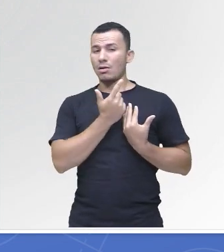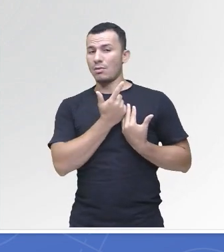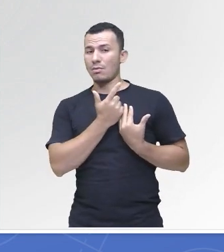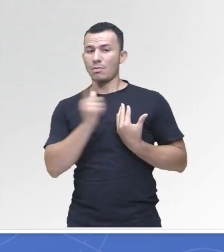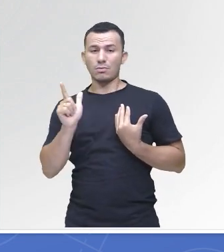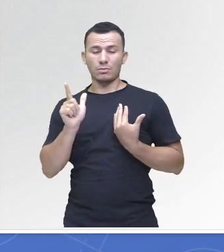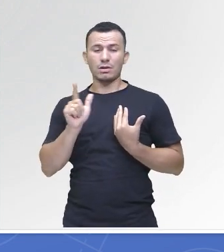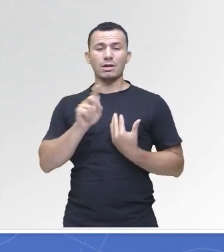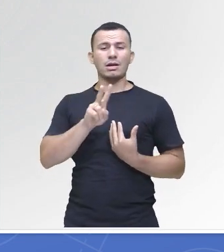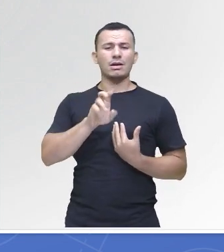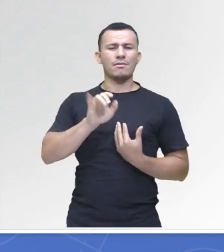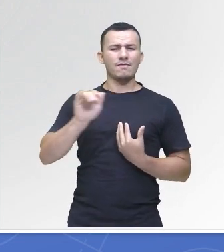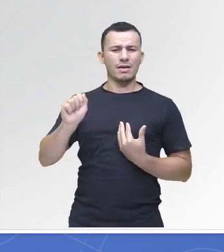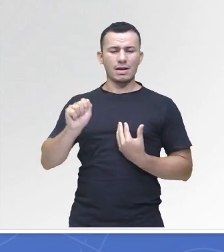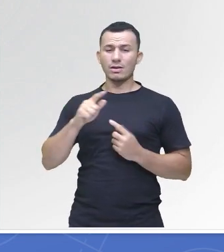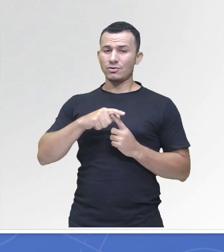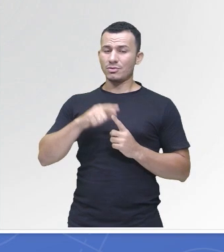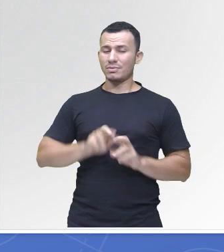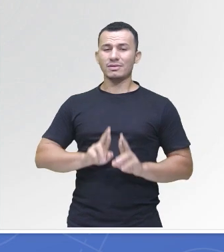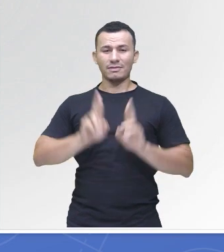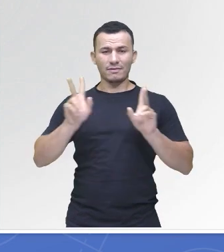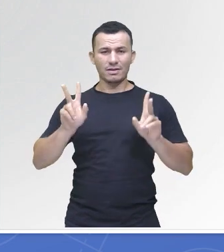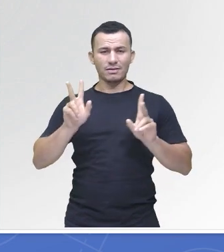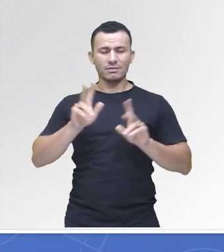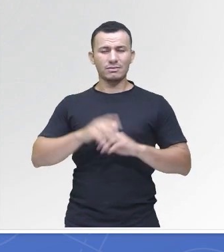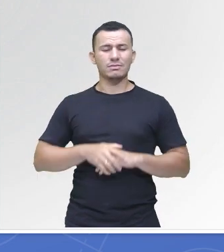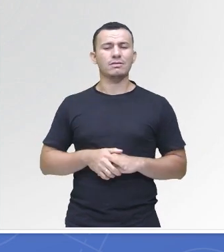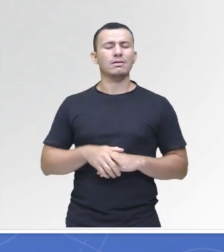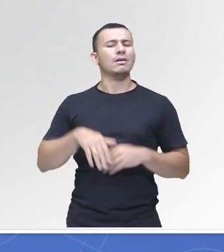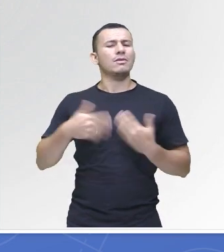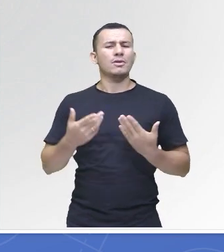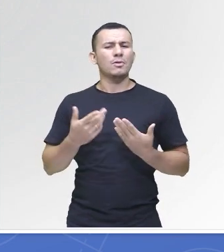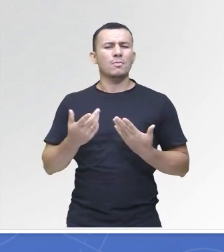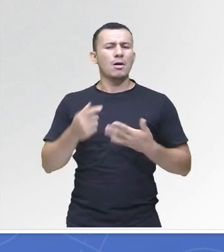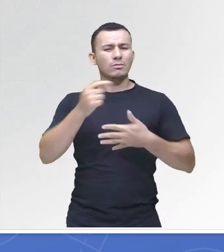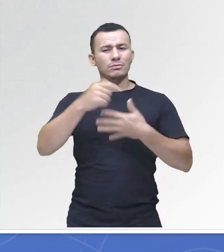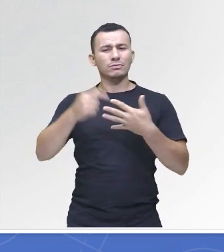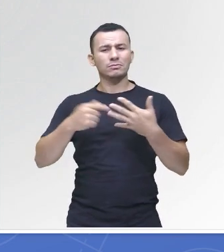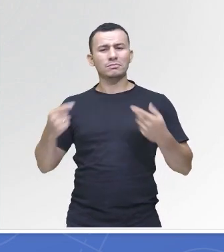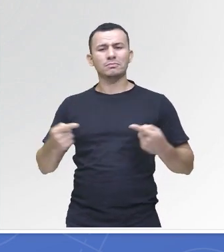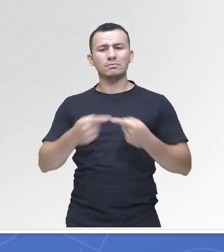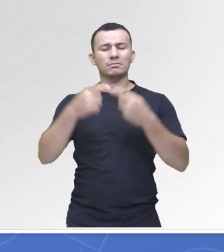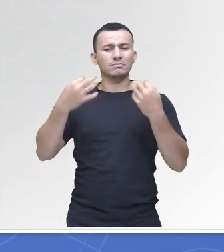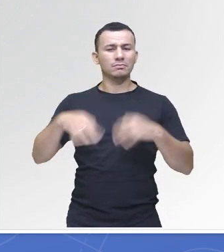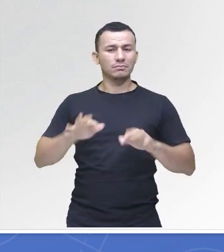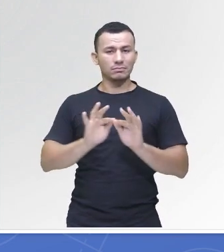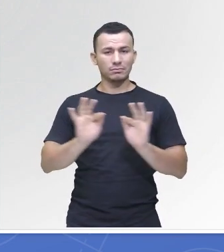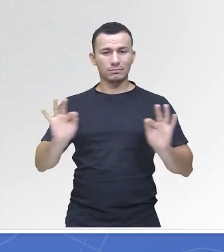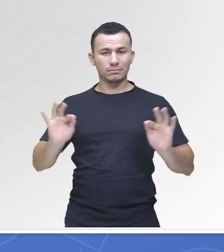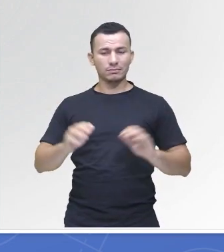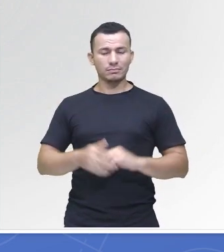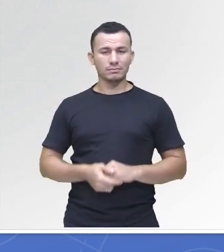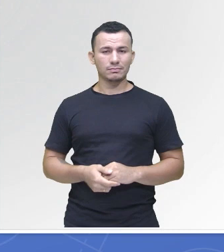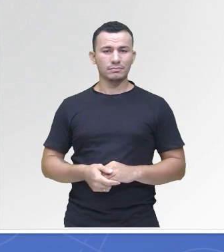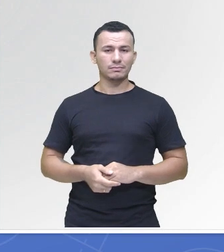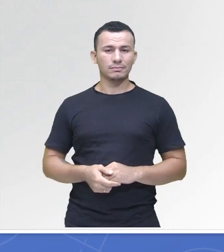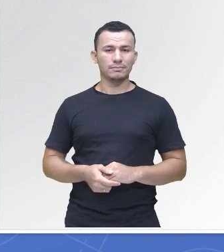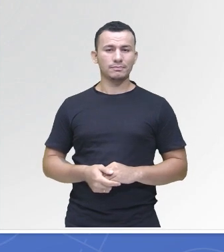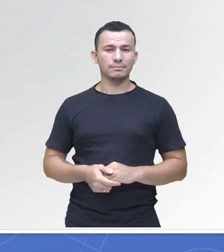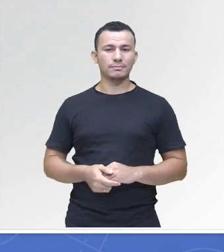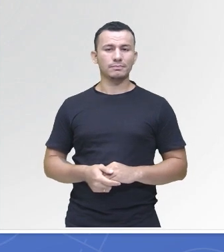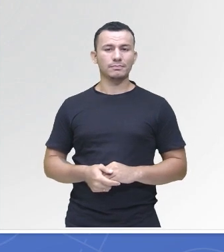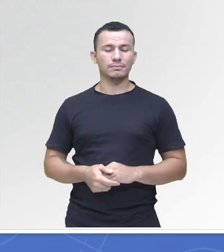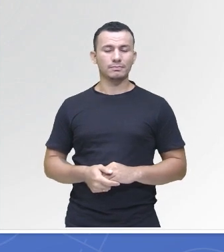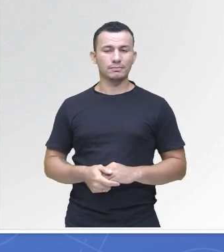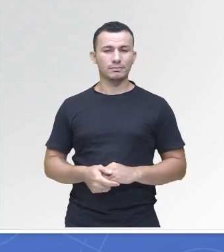de veia, né? Então, a gente vai marcar ali a alternativa que completa corretamente esses espaços. A gente